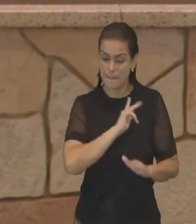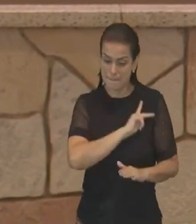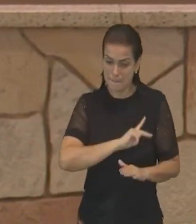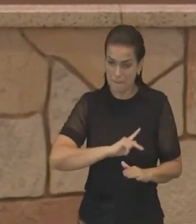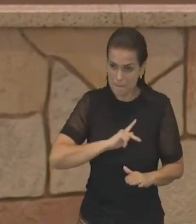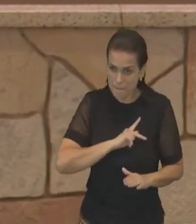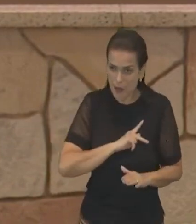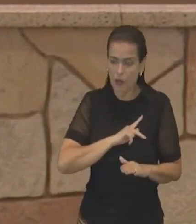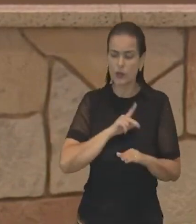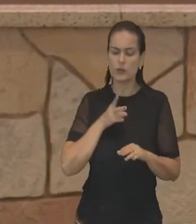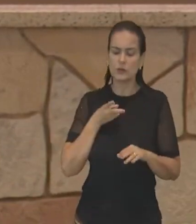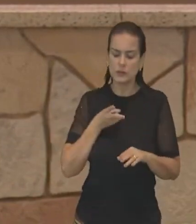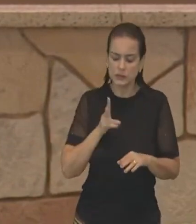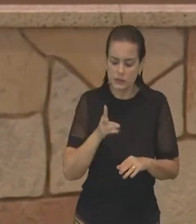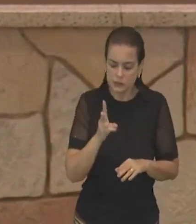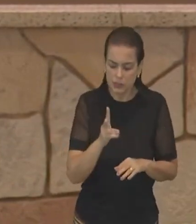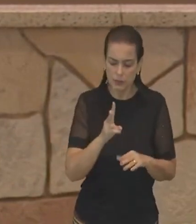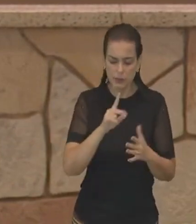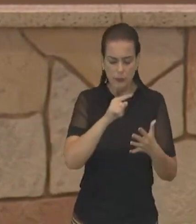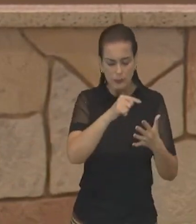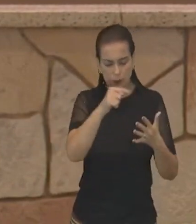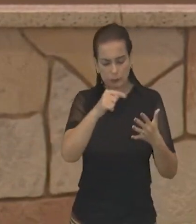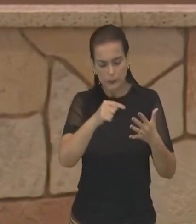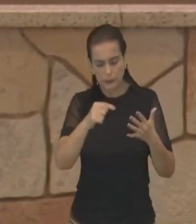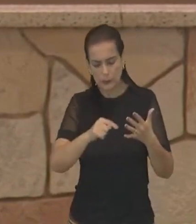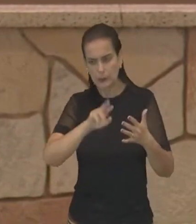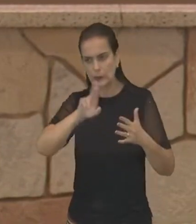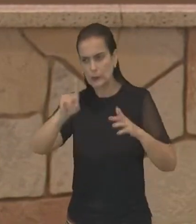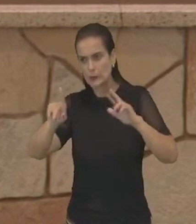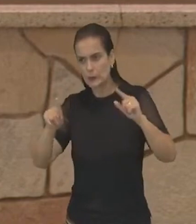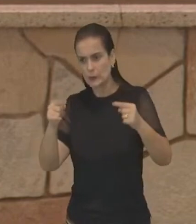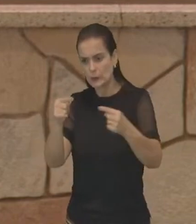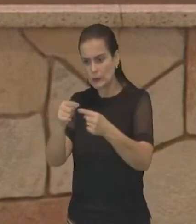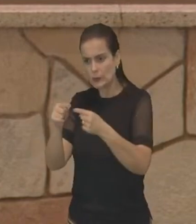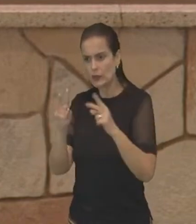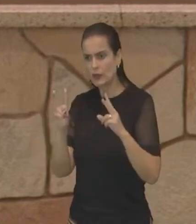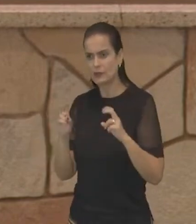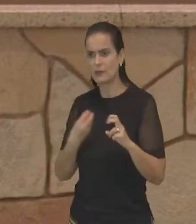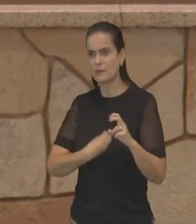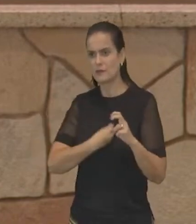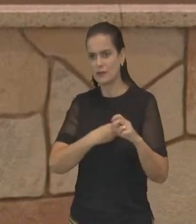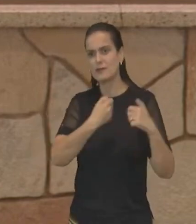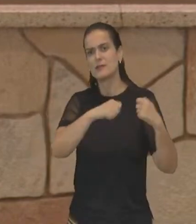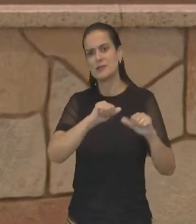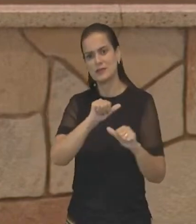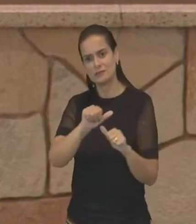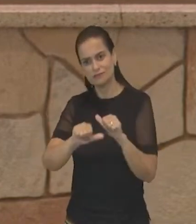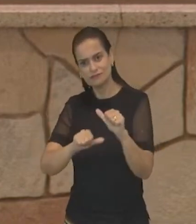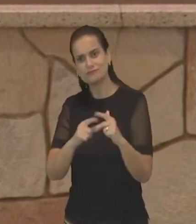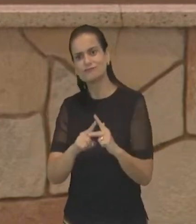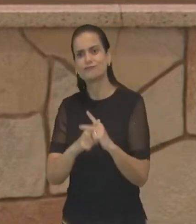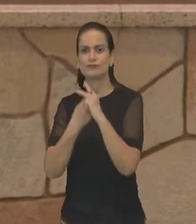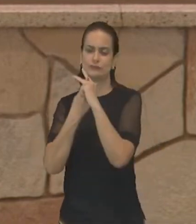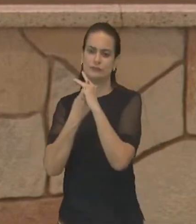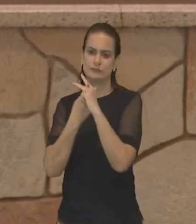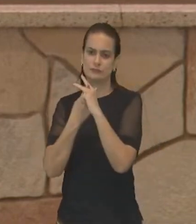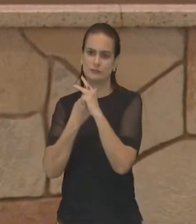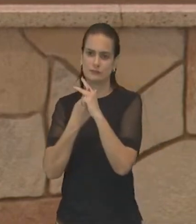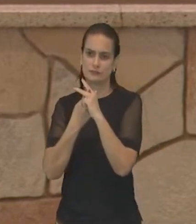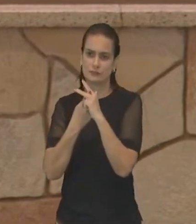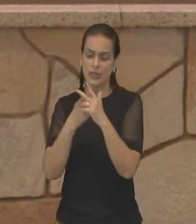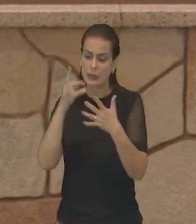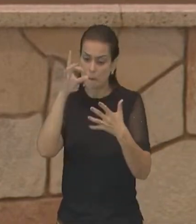sempre aplicá-lo às diferentes áreas da vida que precisam ser transformadas, e cita